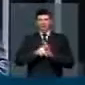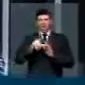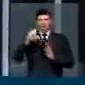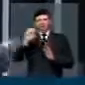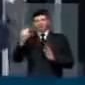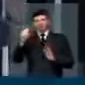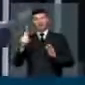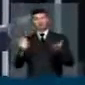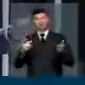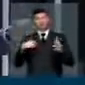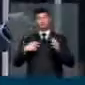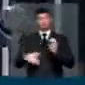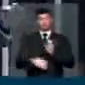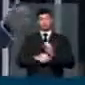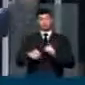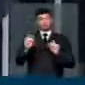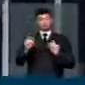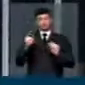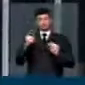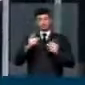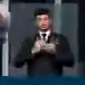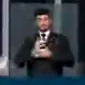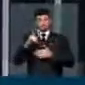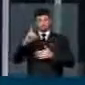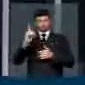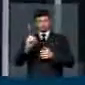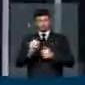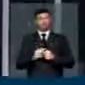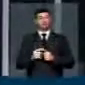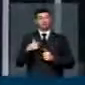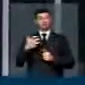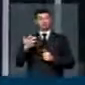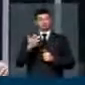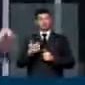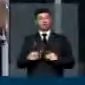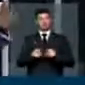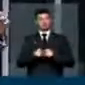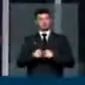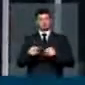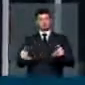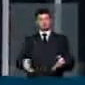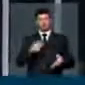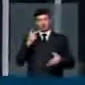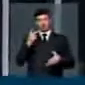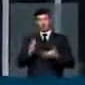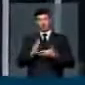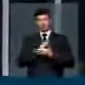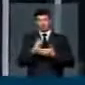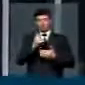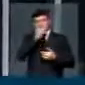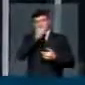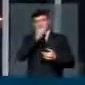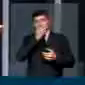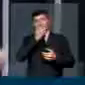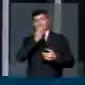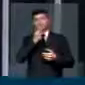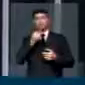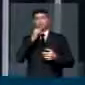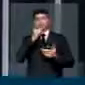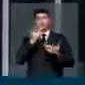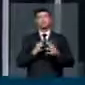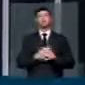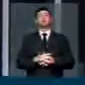E dentro das emendas que foram aprovadas na LDO, eu gostaria de fazer aqui referências a algumas, senhor presidente, como é o